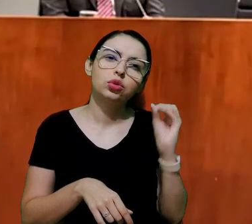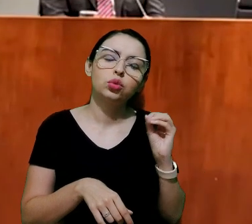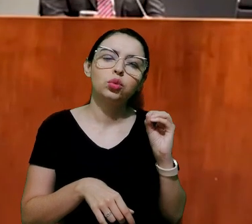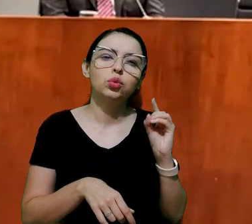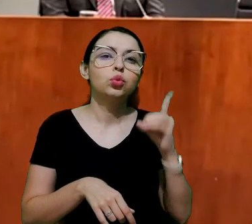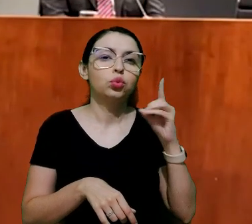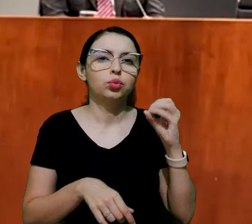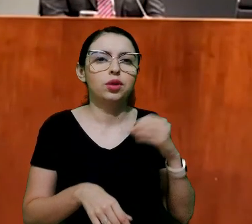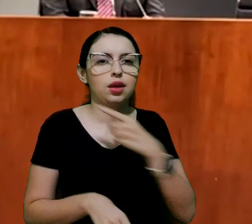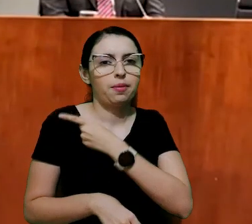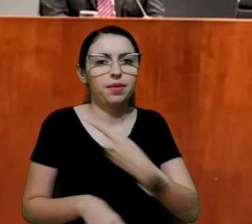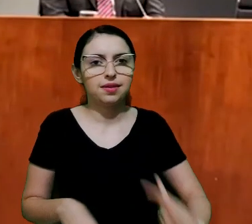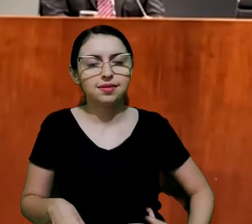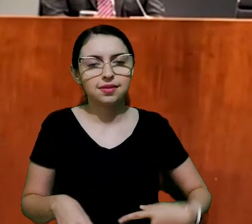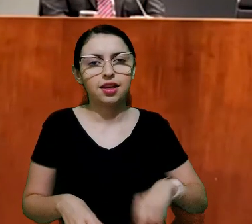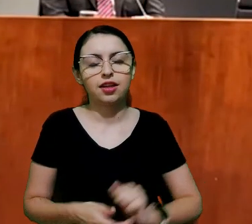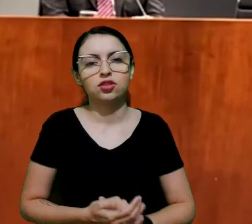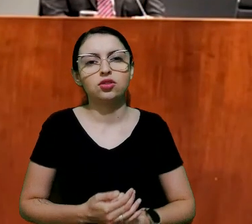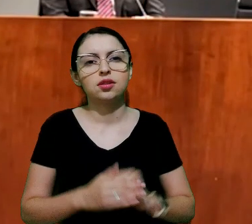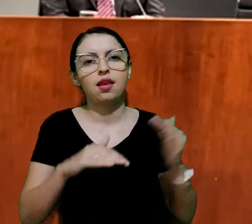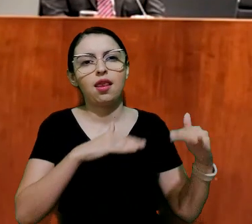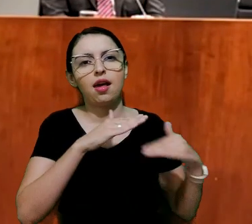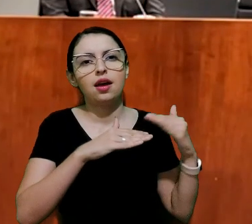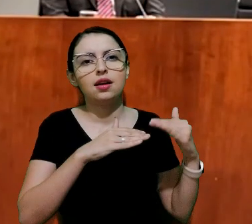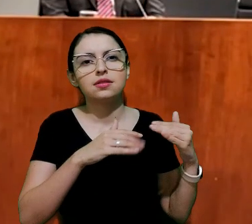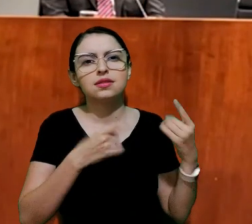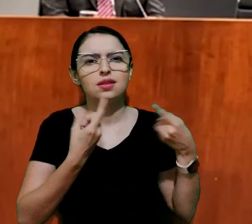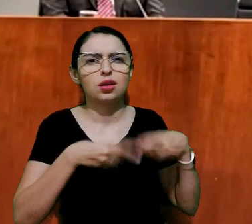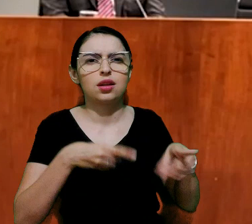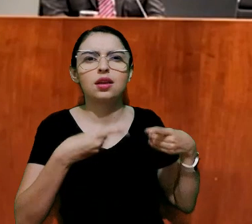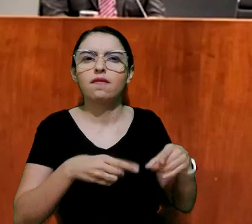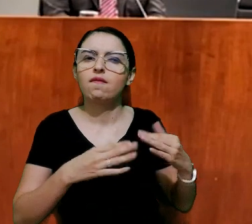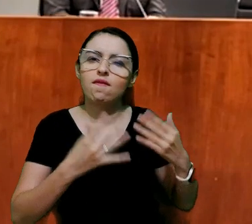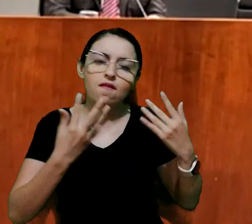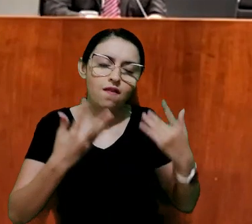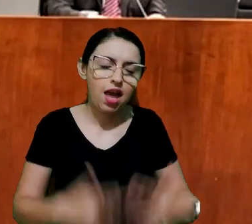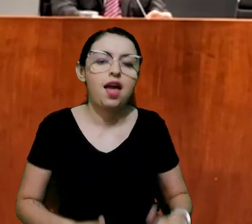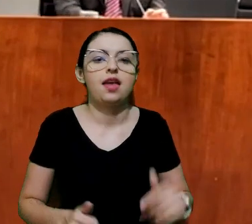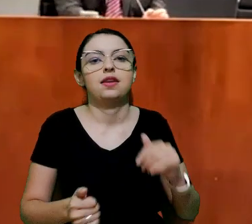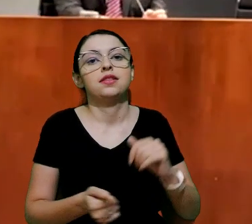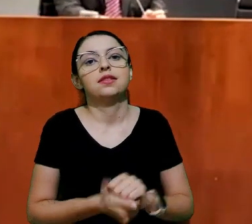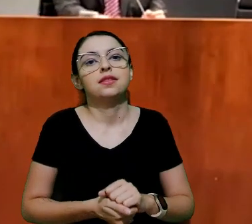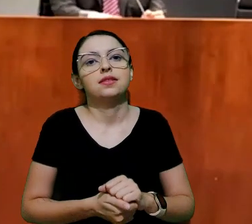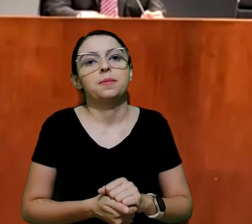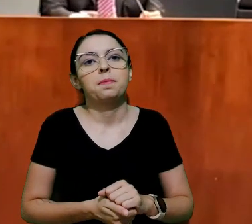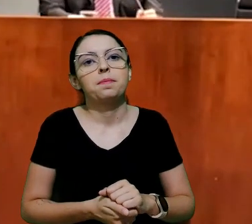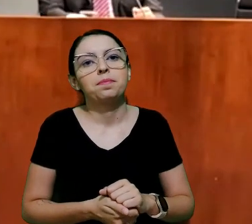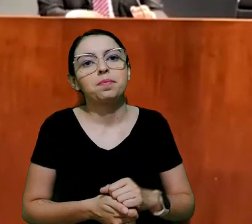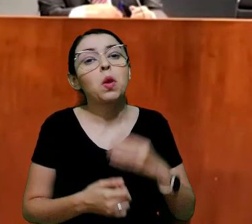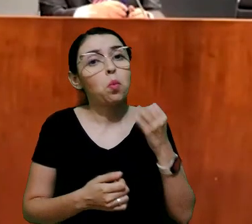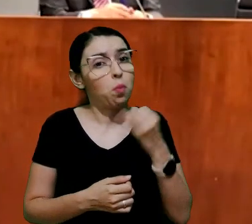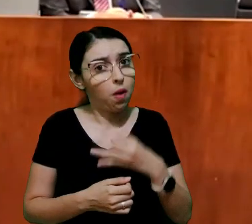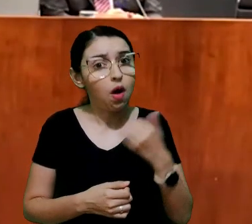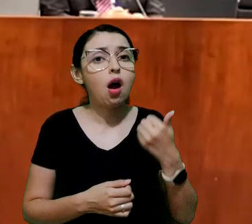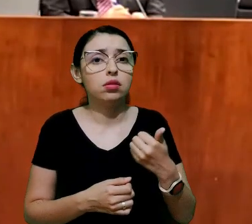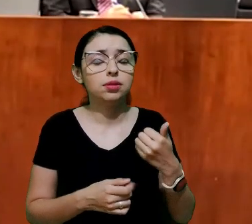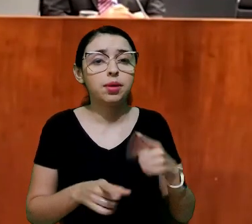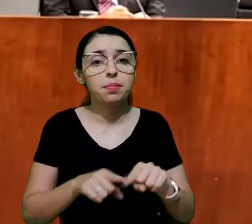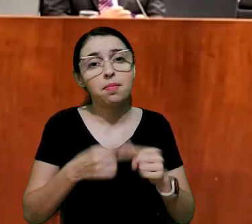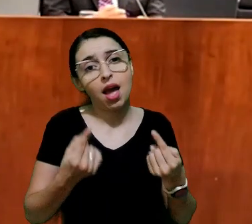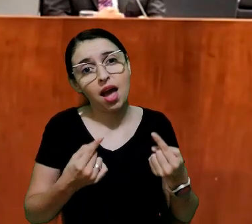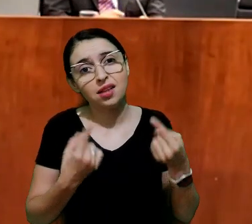que... quantas críticas também podemos fazer, né? Há elogios também, sem dúvida, mas há muitas